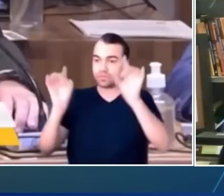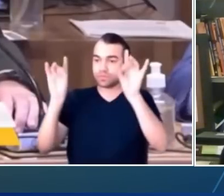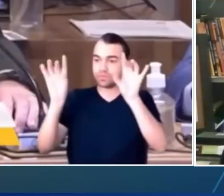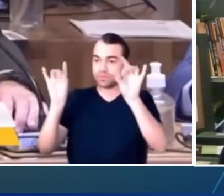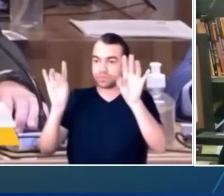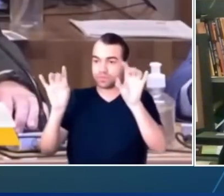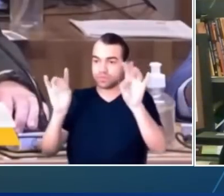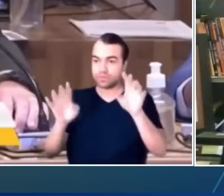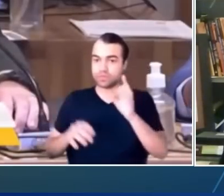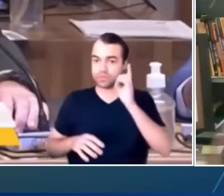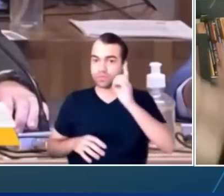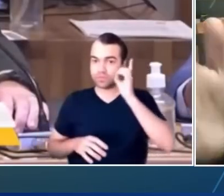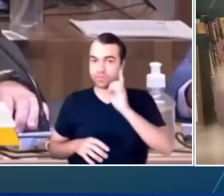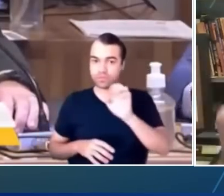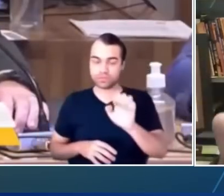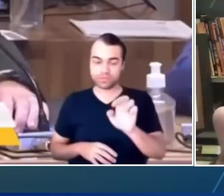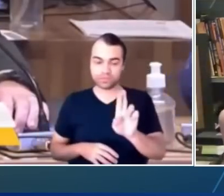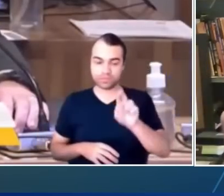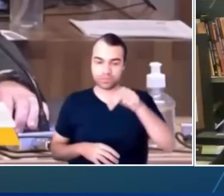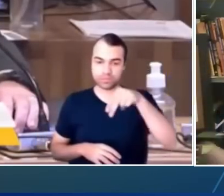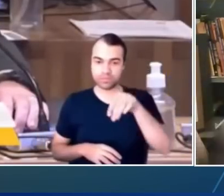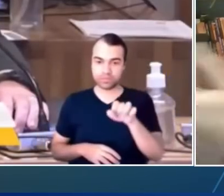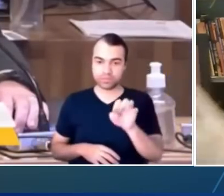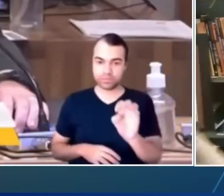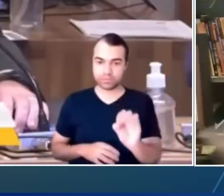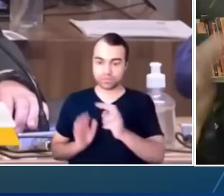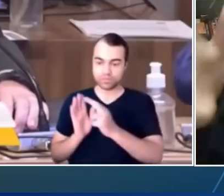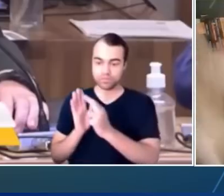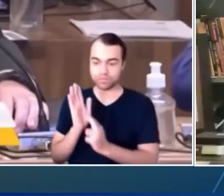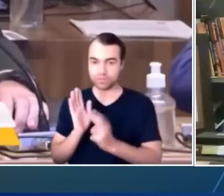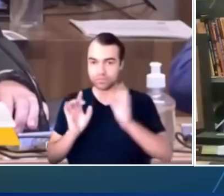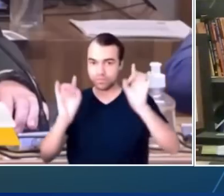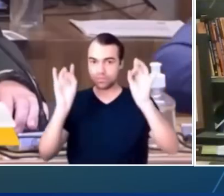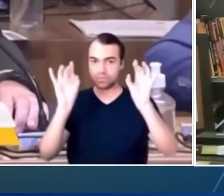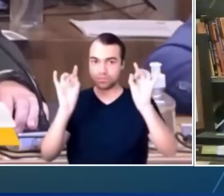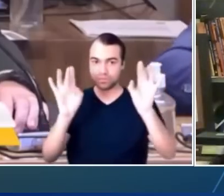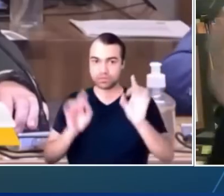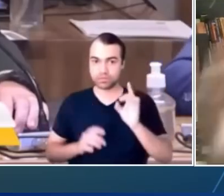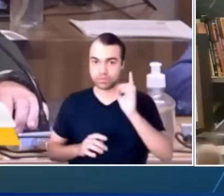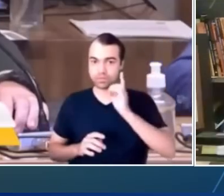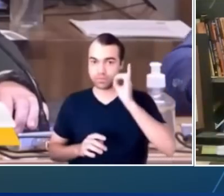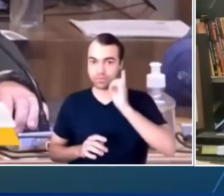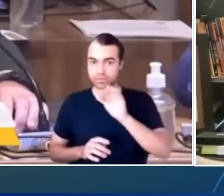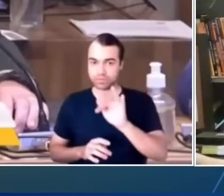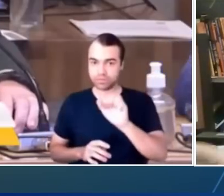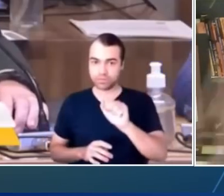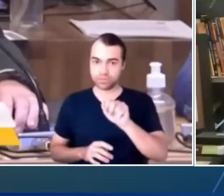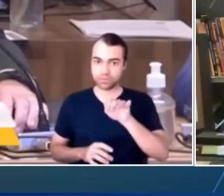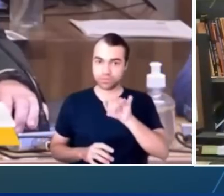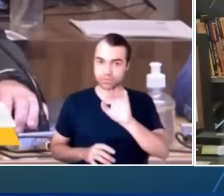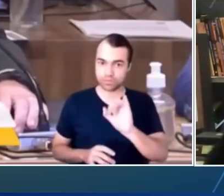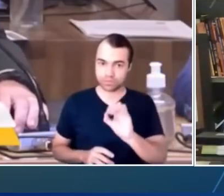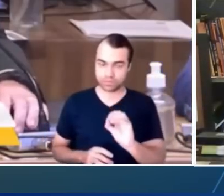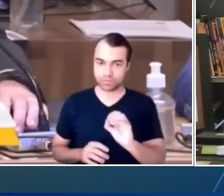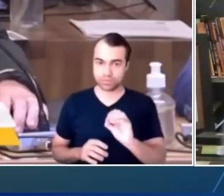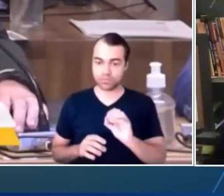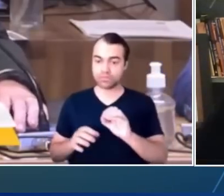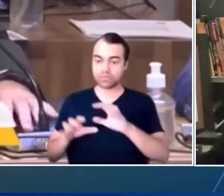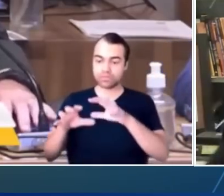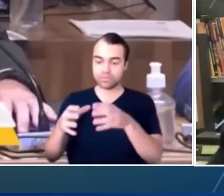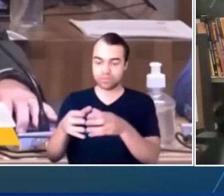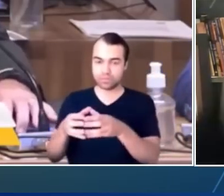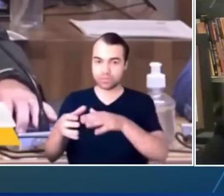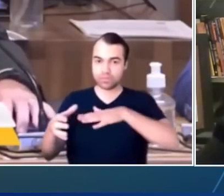vai ajudar muito, mas a relatora, a senadora, relatora, não permita